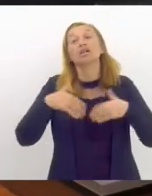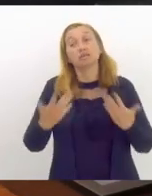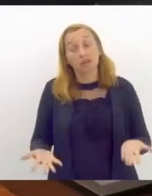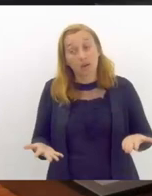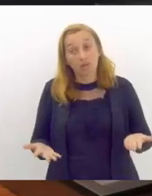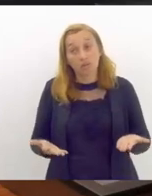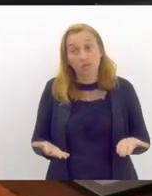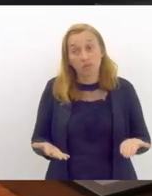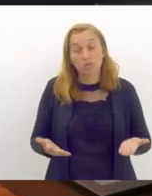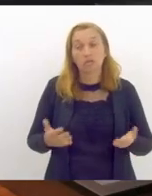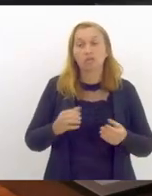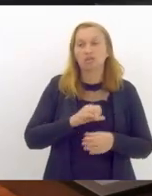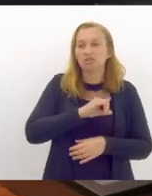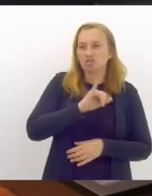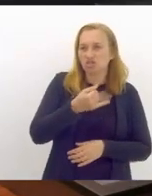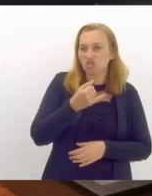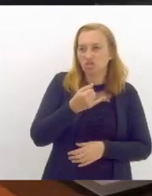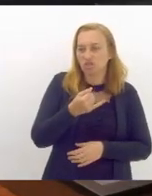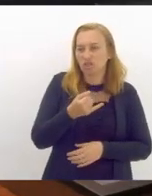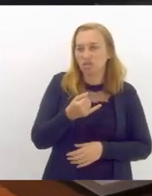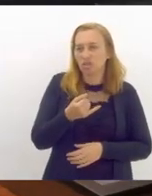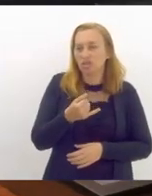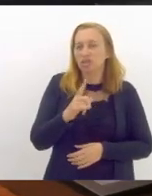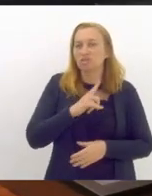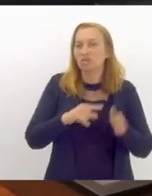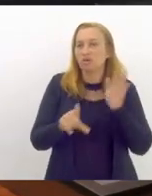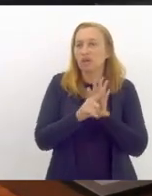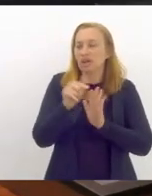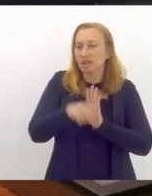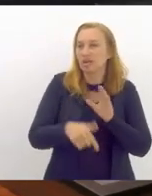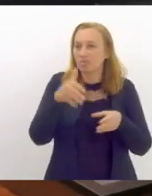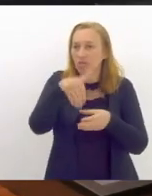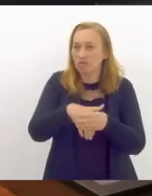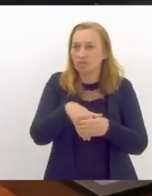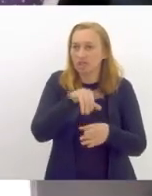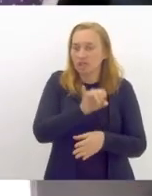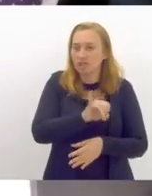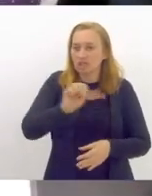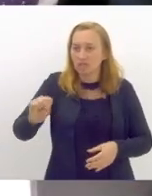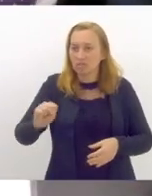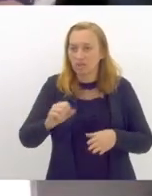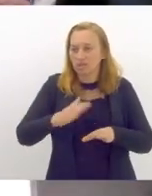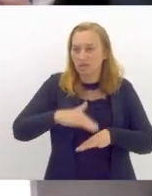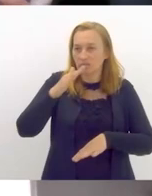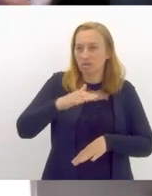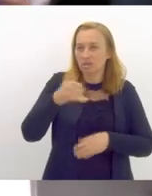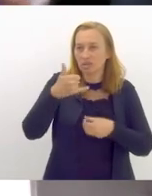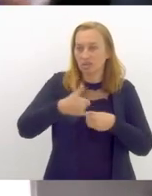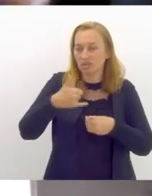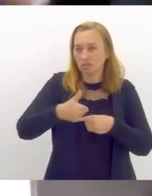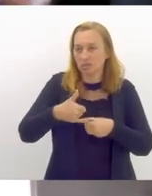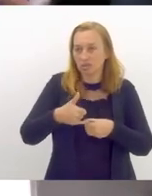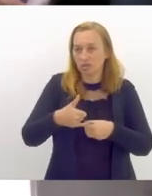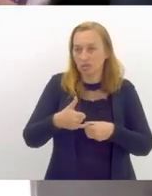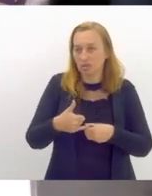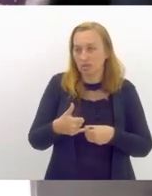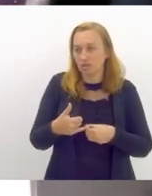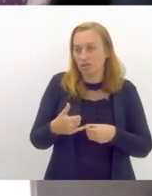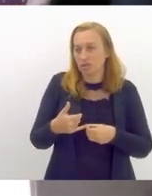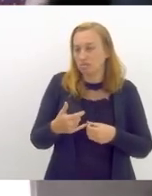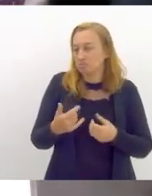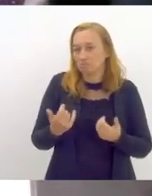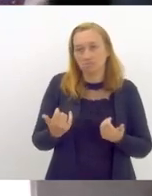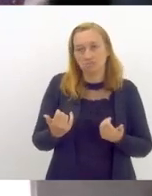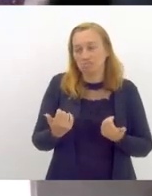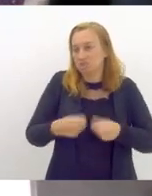a partir de Janeiro se tiver uma lei aqui para votar aumento de ICMS por exemplo de gasolina adiantou